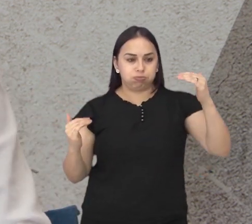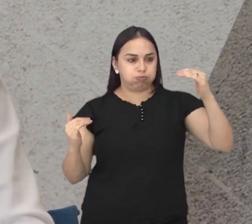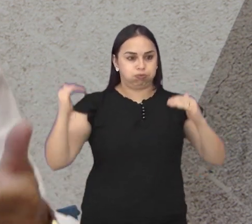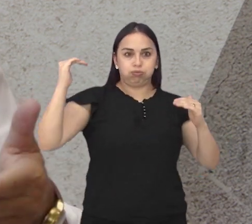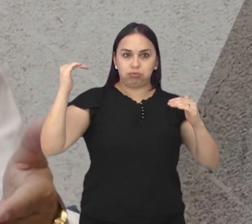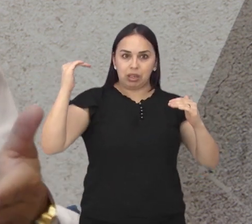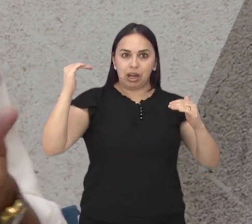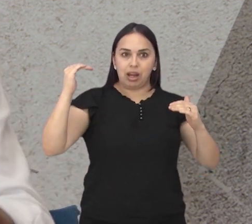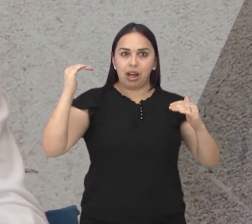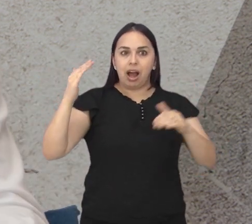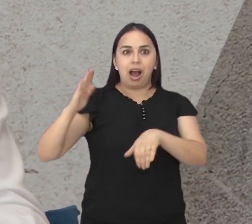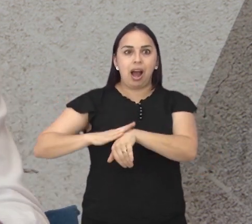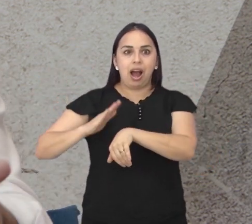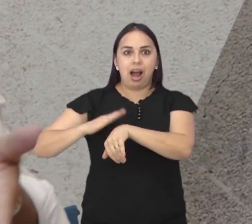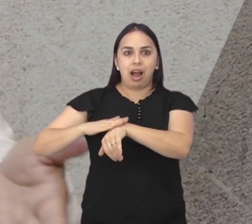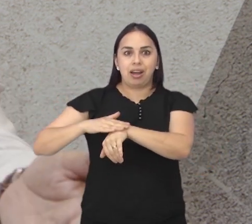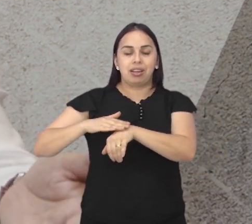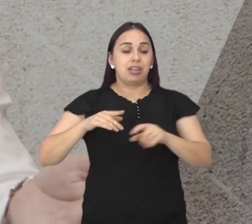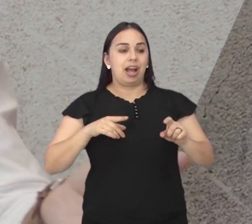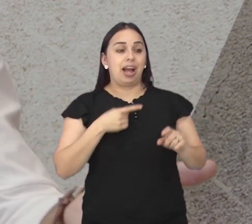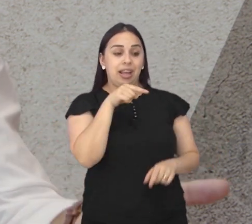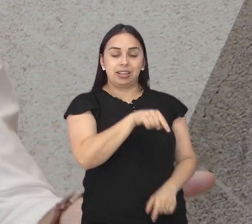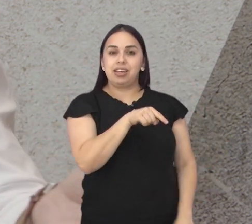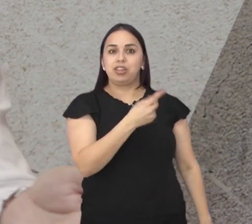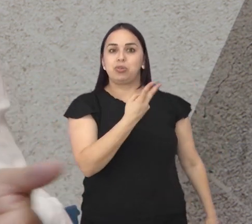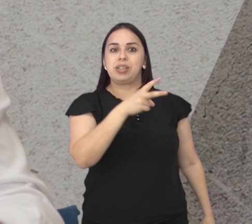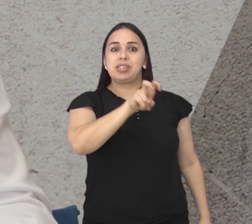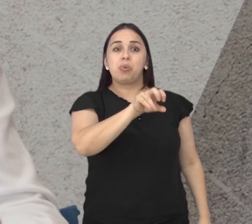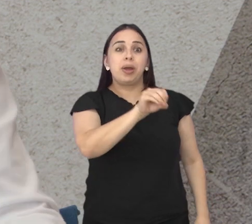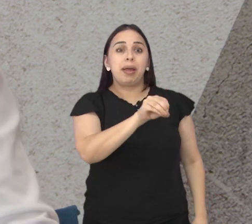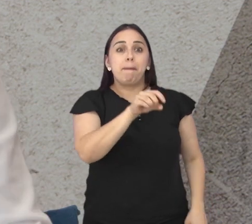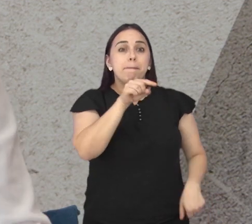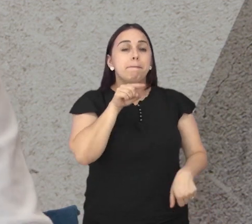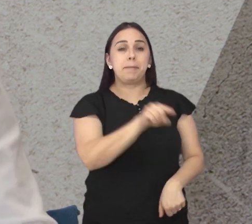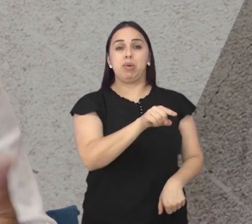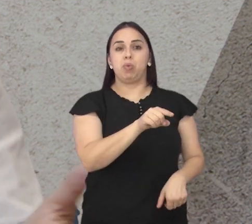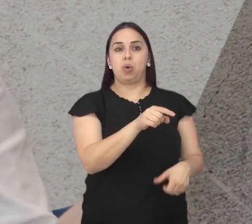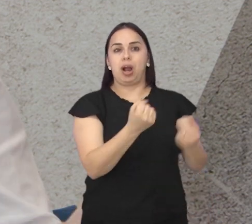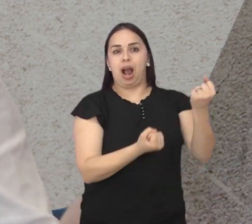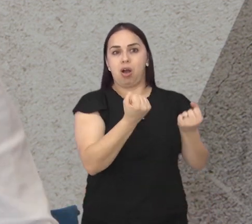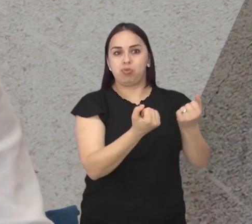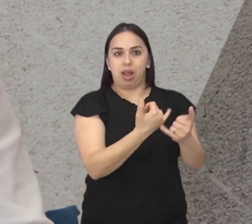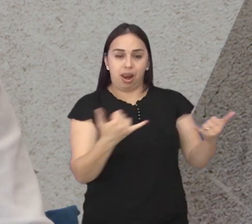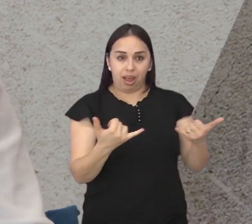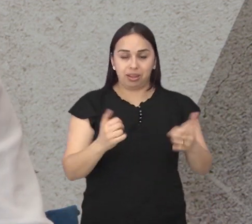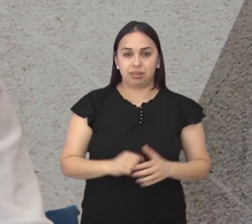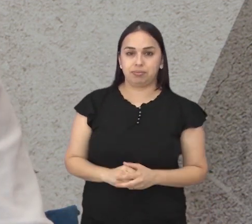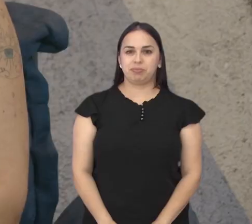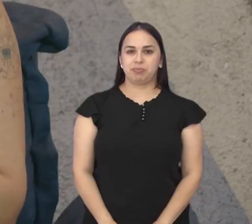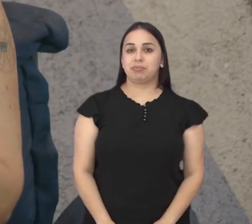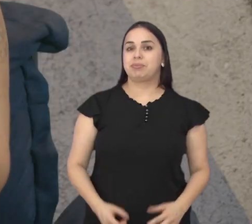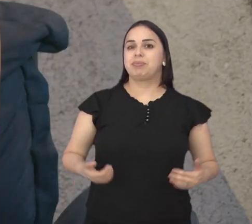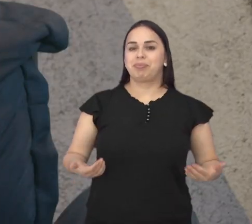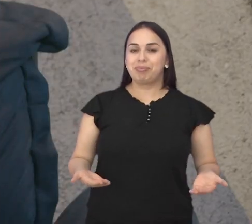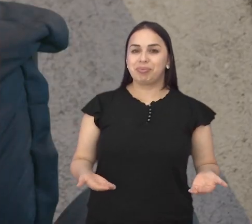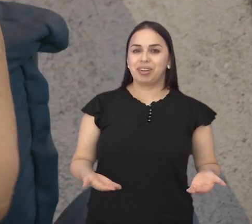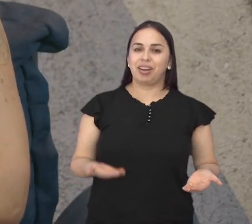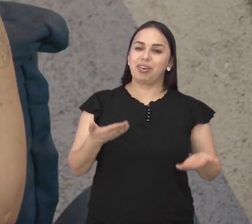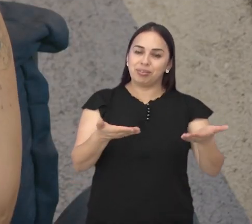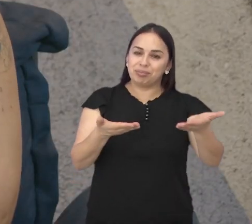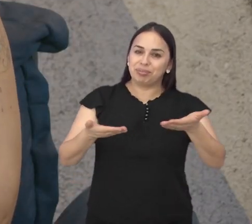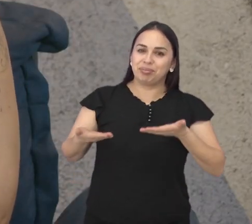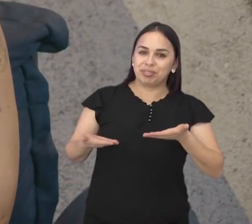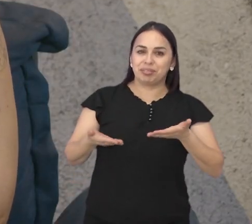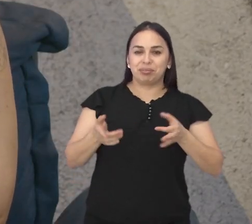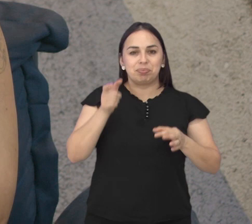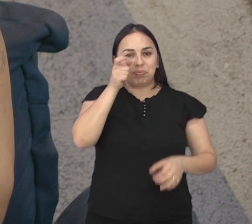anos. No Brasil, aconteceu a mesma coisa, 250 mil carros híbridos e elétricos, não era esperado para agora. E agora eu te